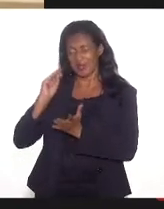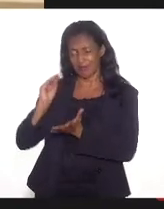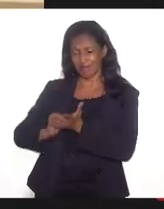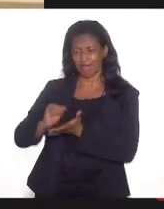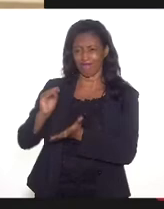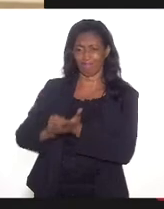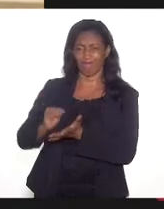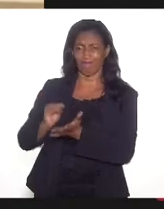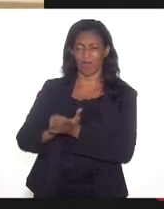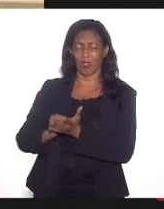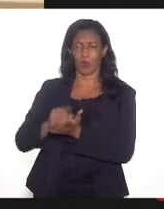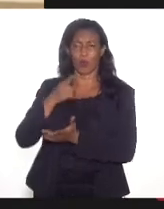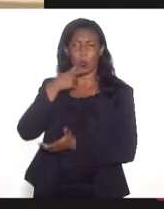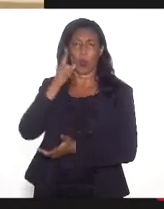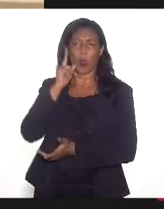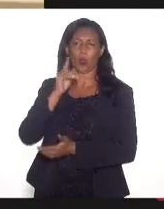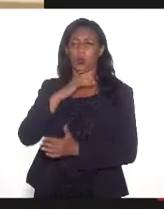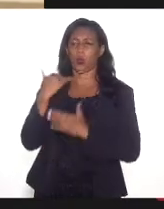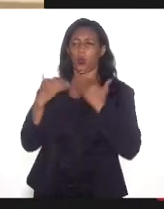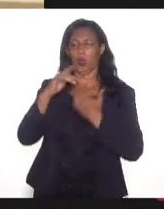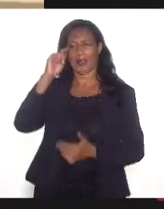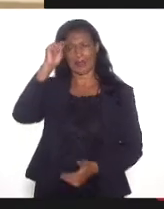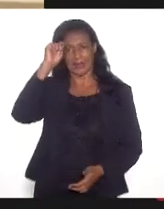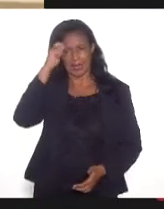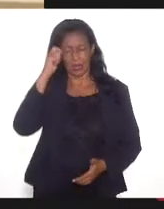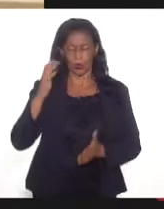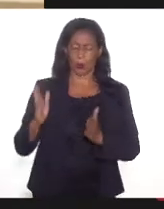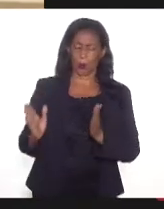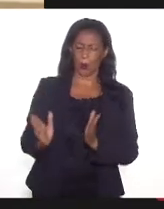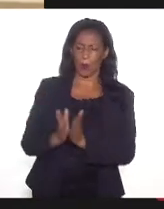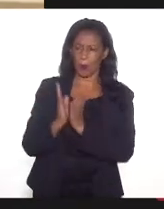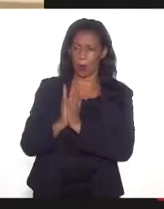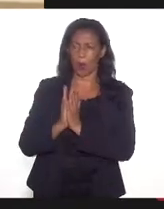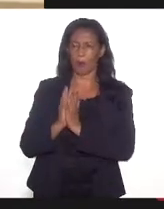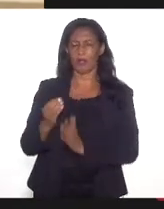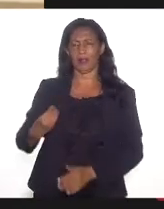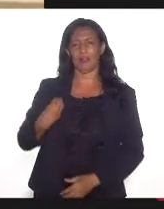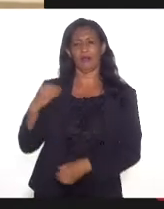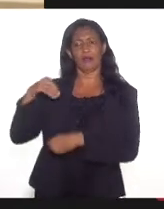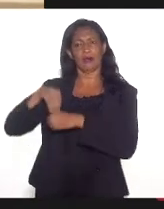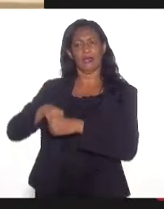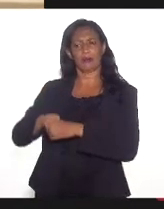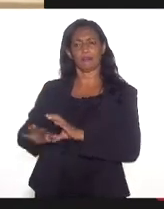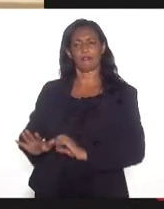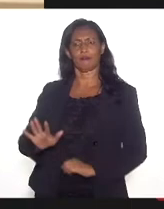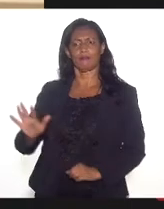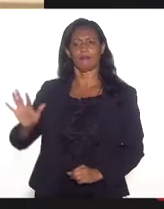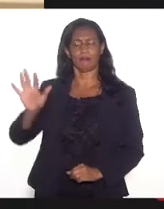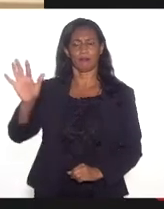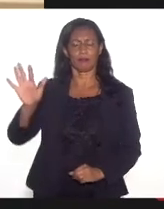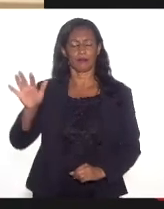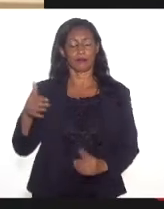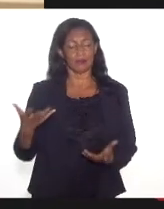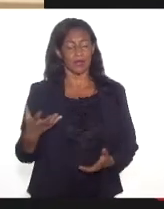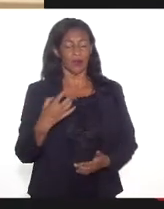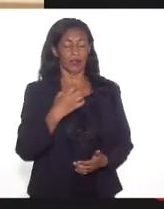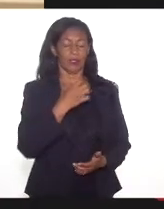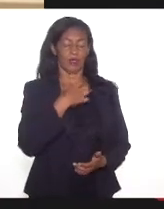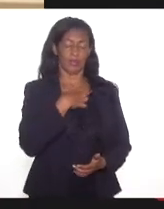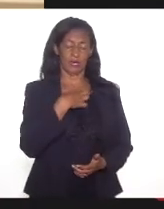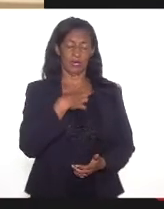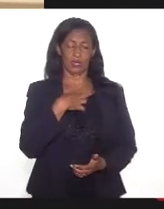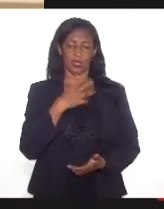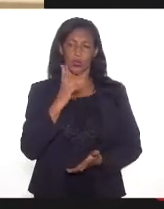dos corpos negros, pobres, que estão na favela e na periferia. Então, nesse sentido, é